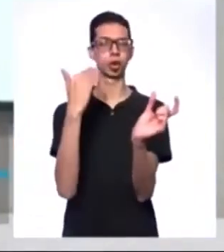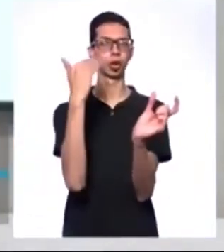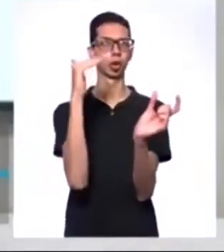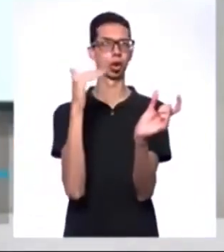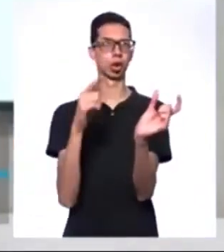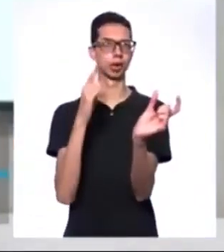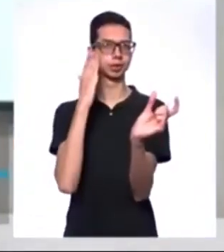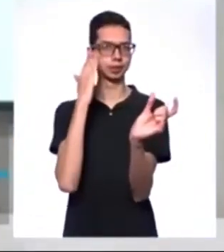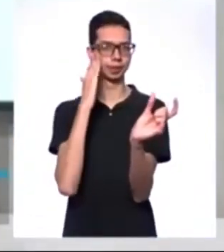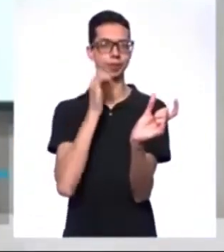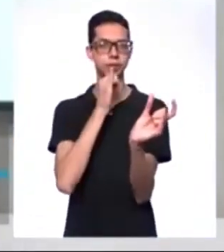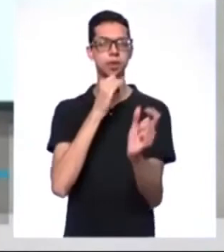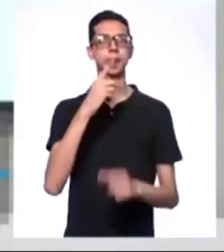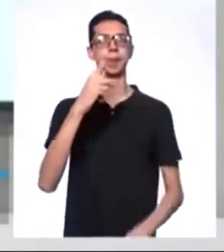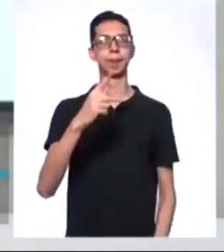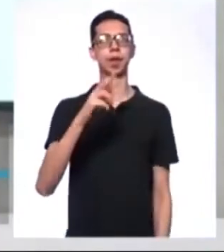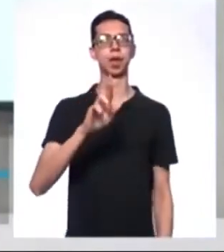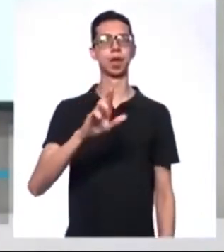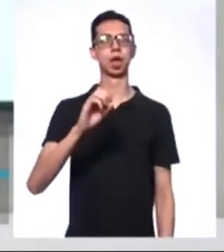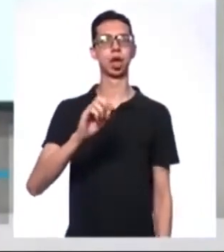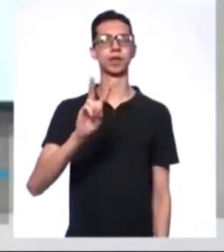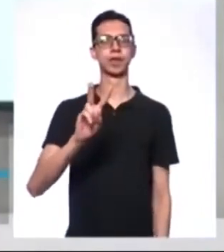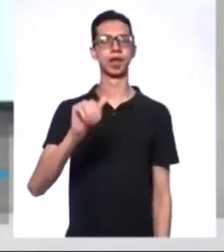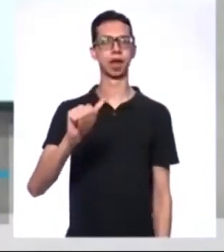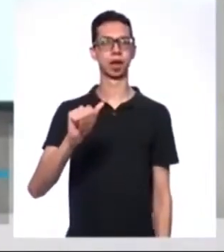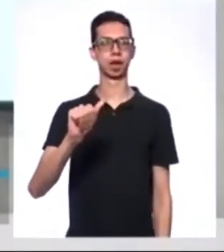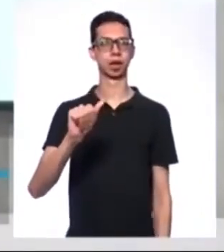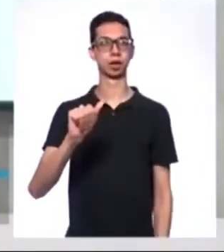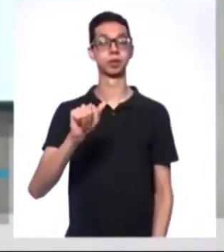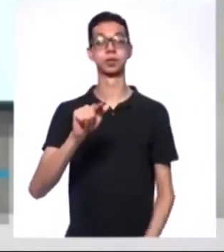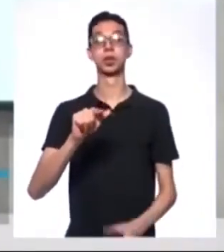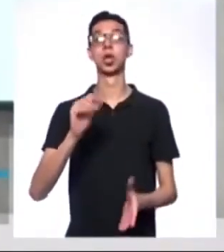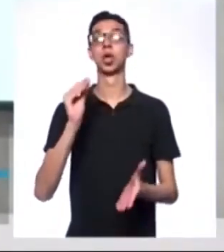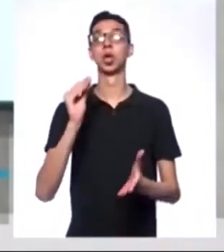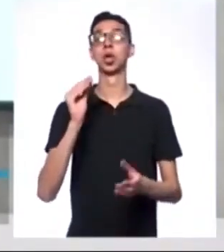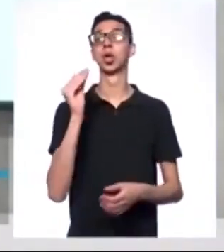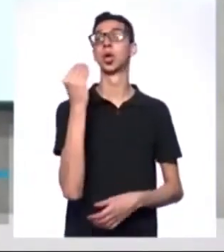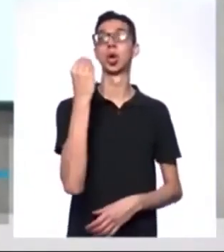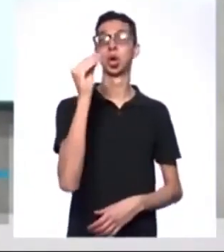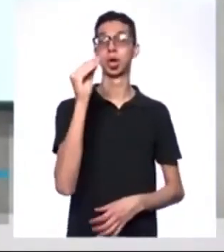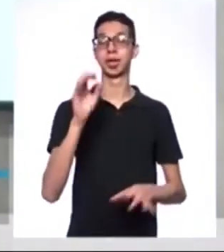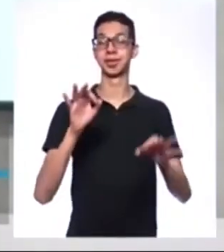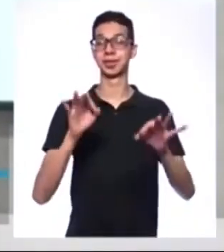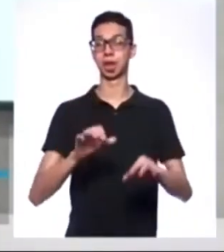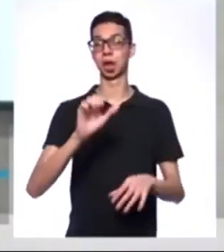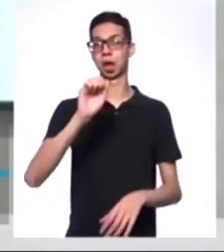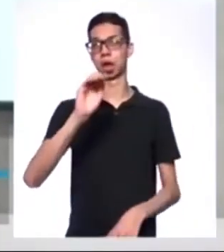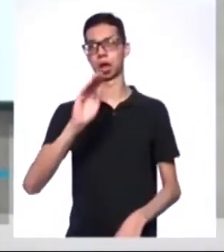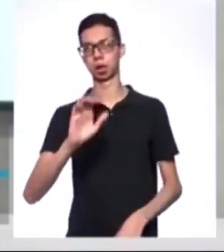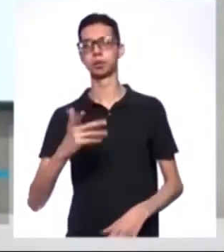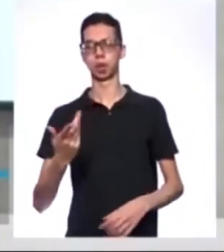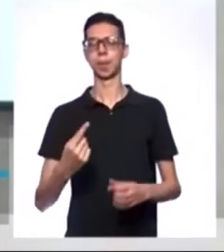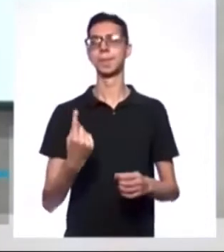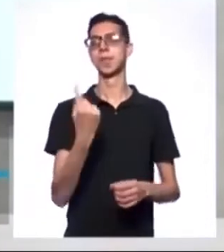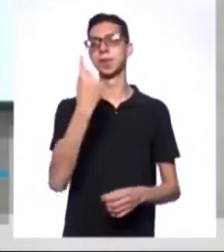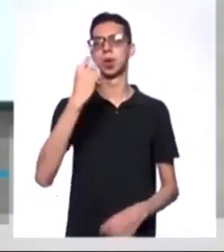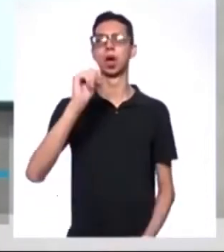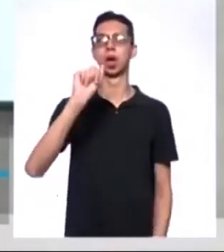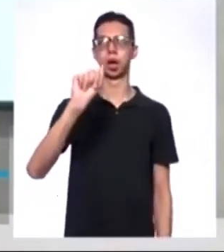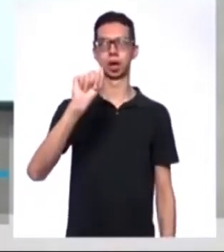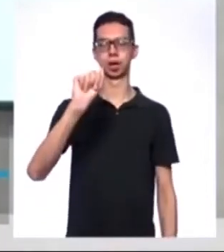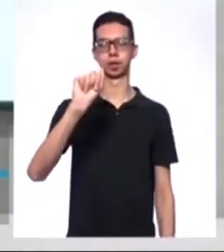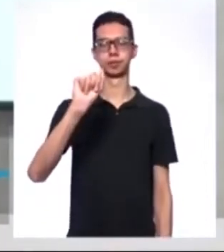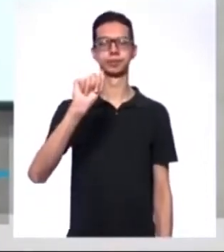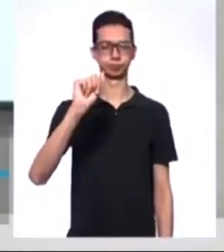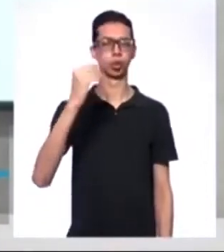Vamos lá prova1 você vai colocar em ordem alfabética Primeiro vai ser lá vai